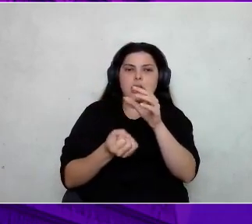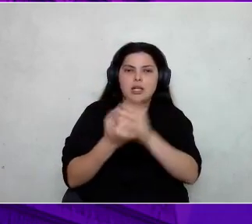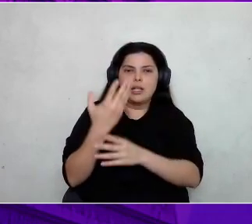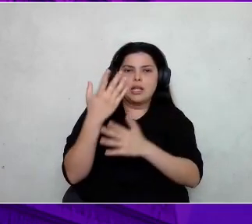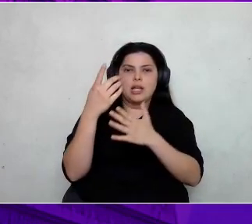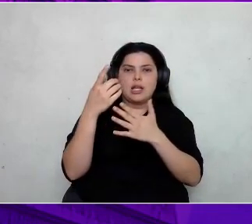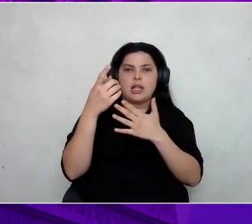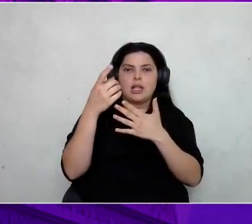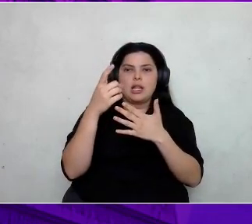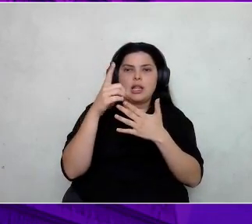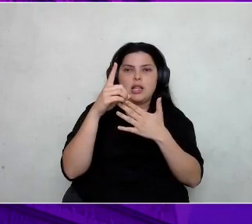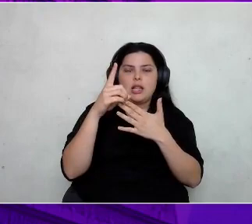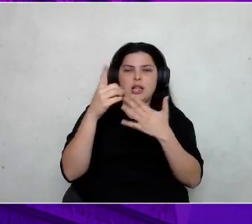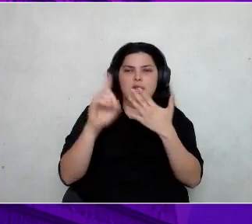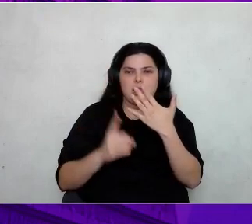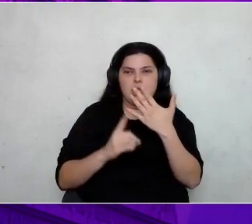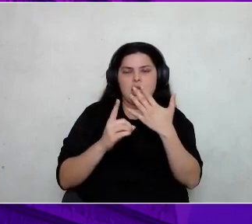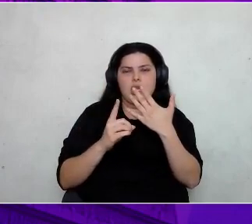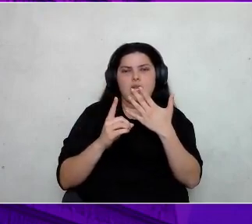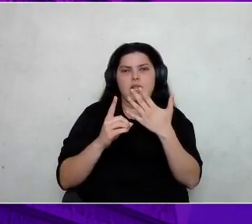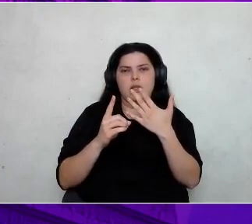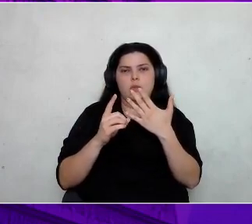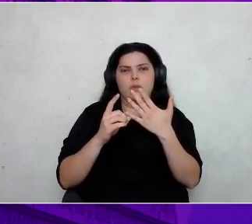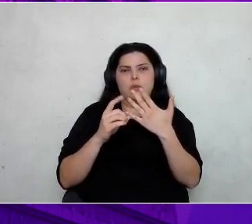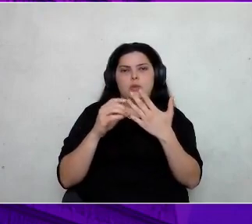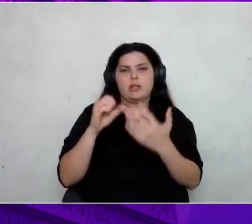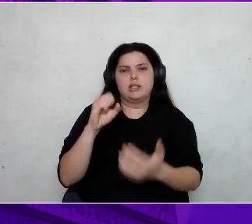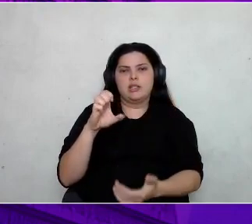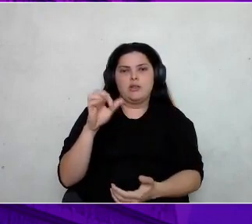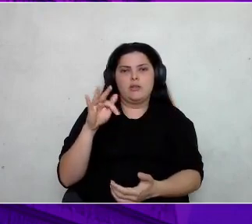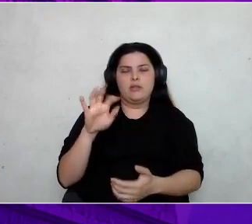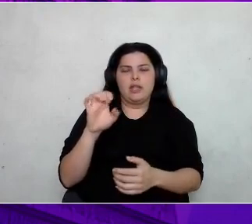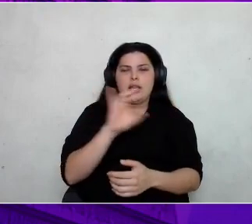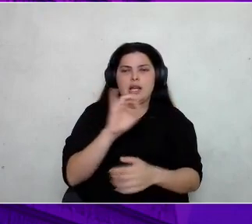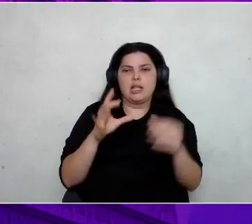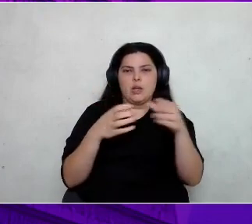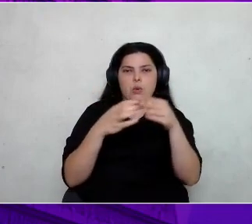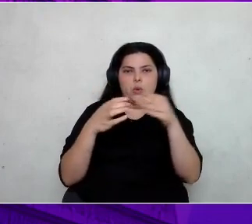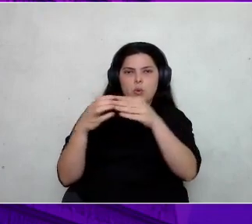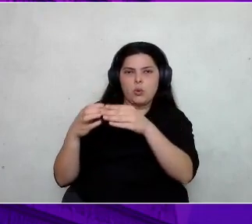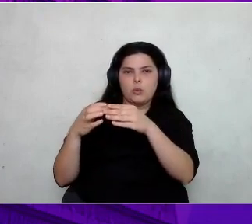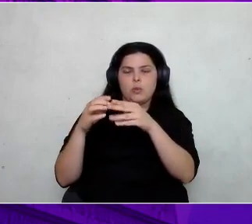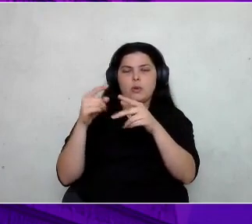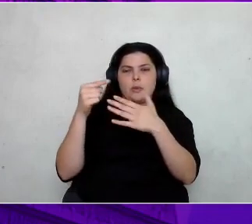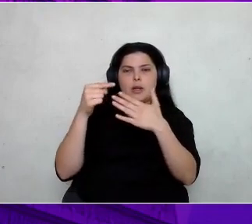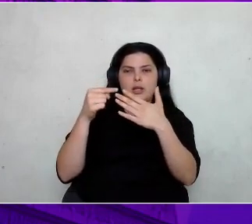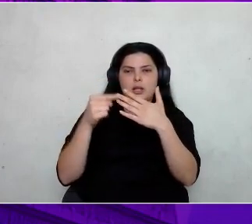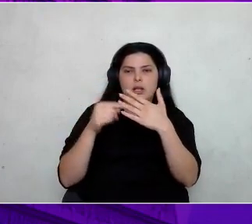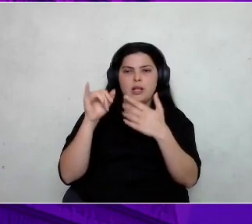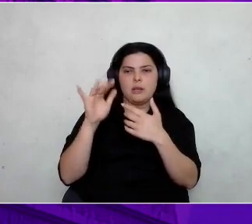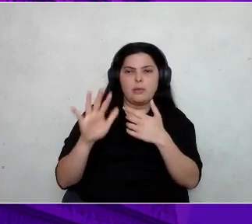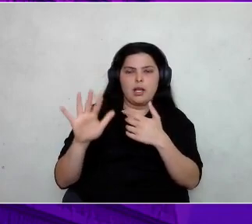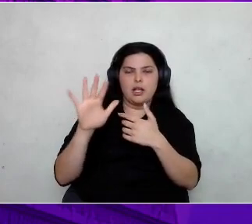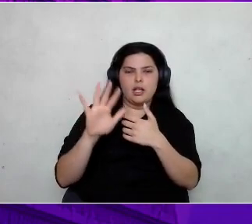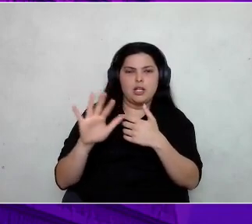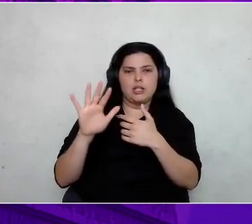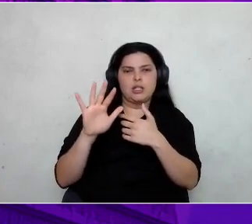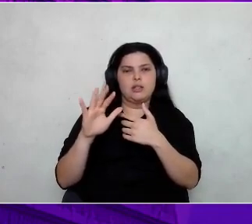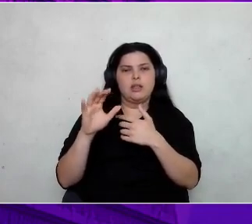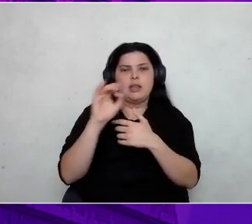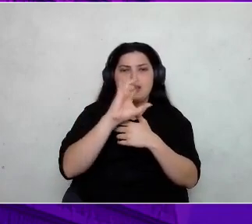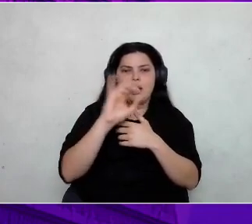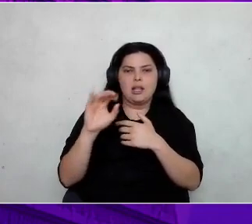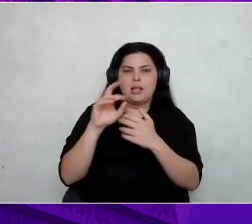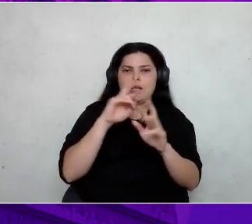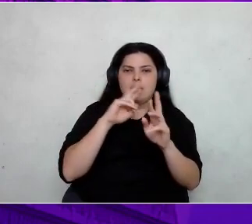que é vocês usam cada uma das categorias para ser um elemento de uma imagem, e daí cada uma das respostas ou cada uma